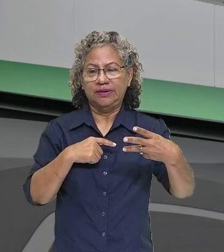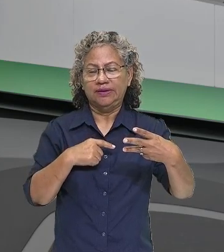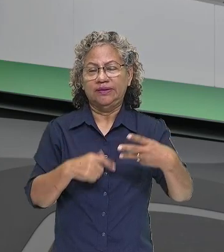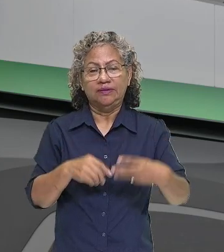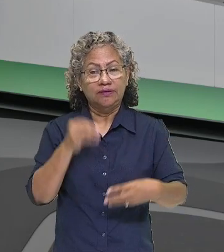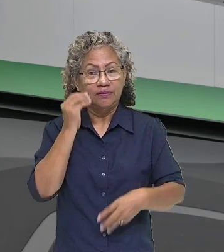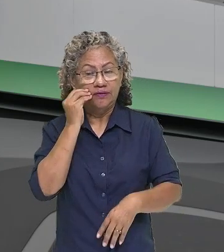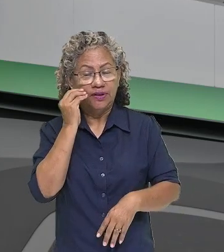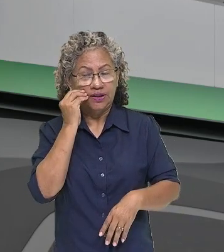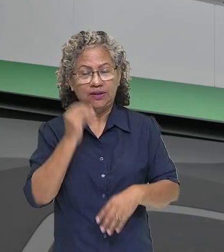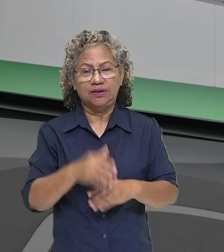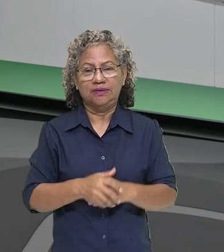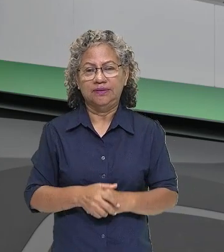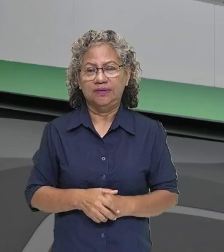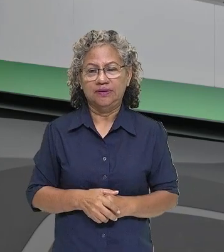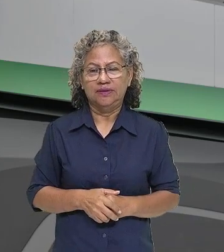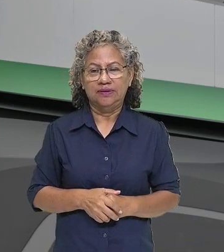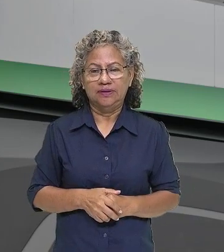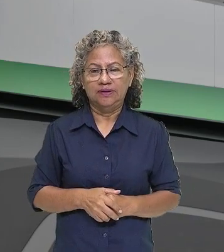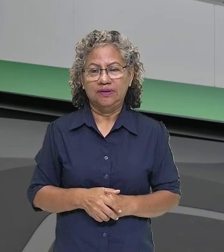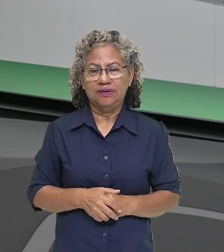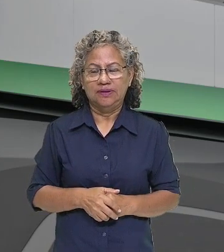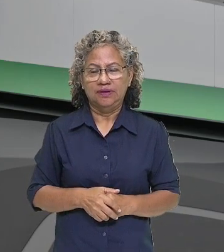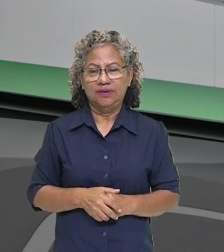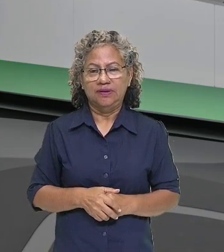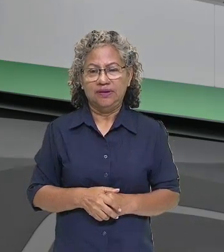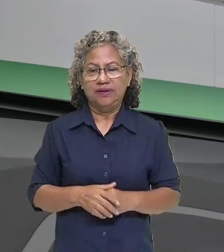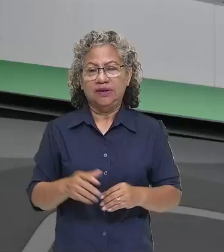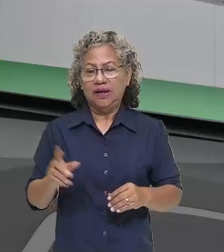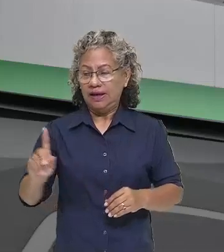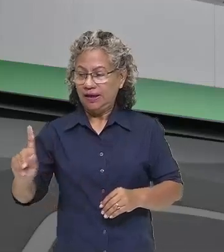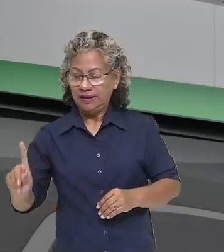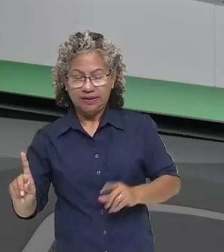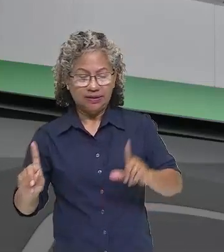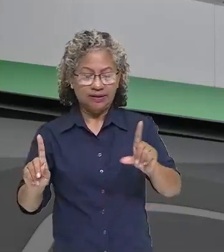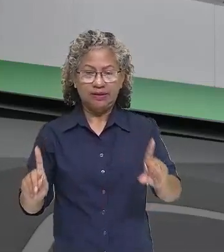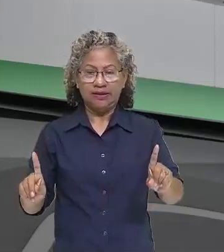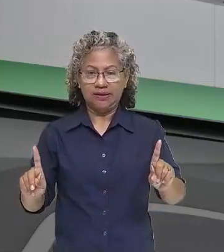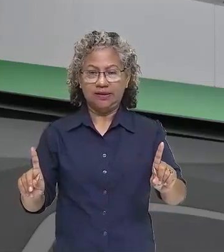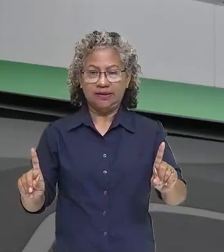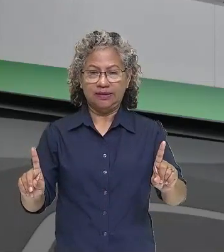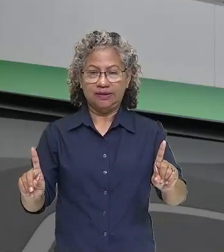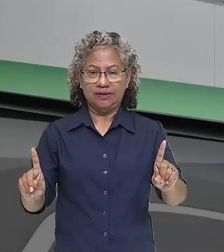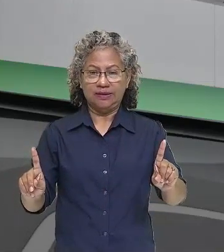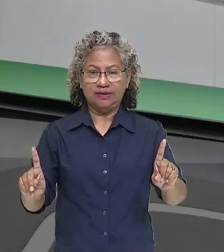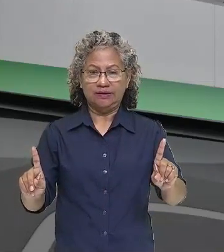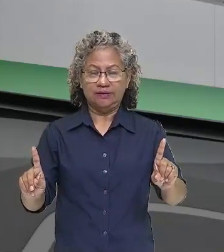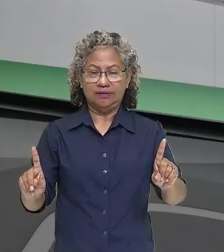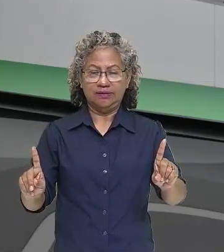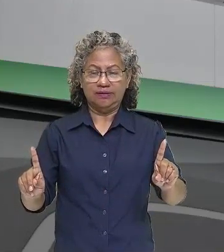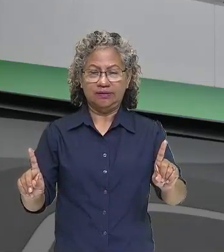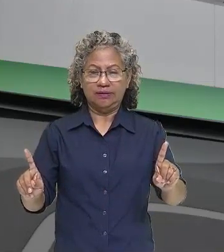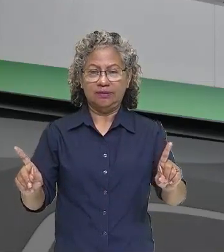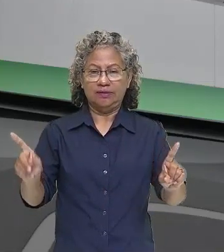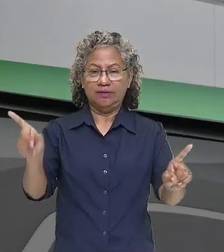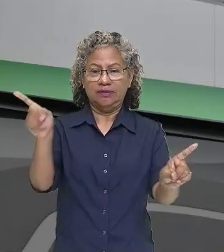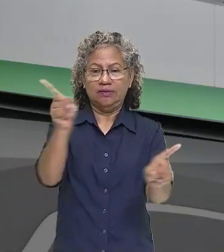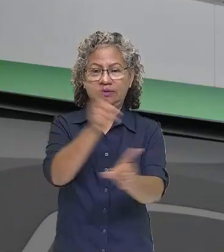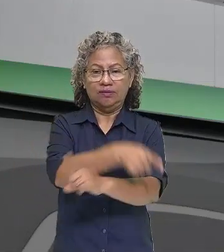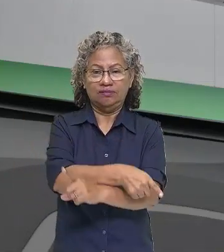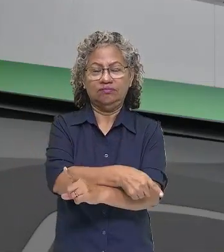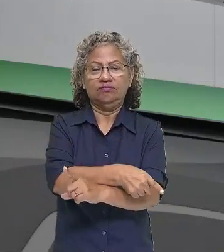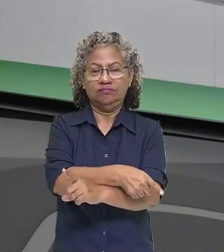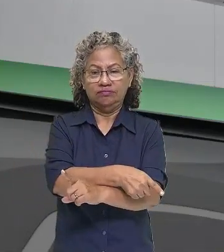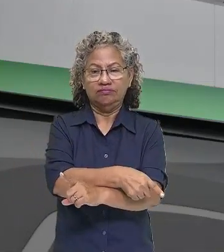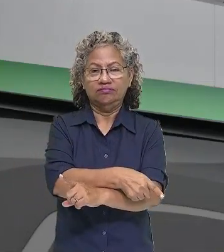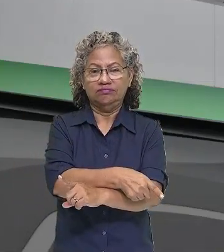uma força e a outra contrária. Observem que quando o objeto exerce